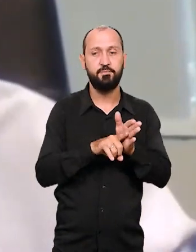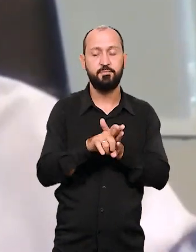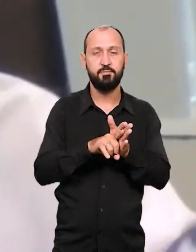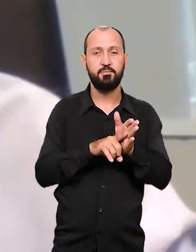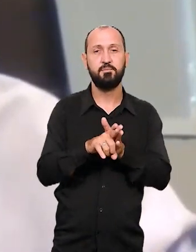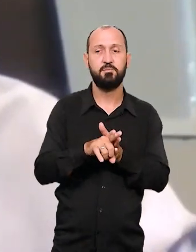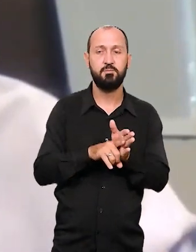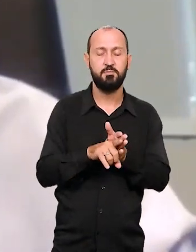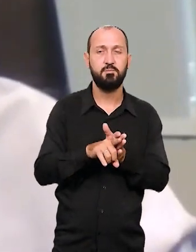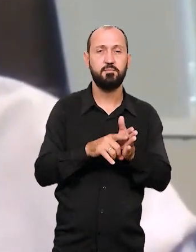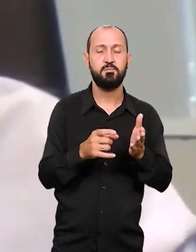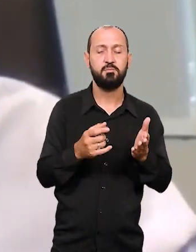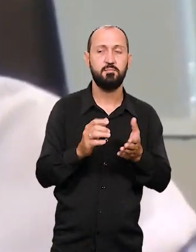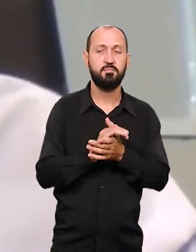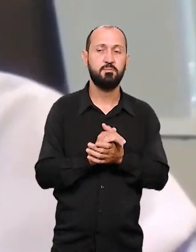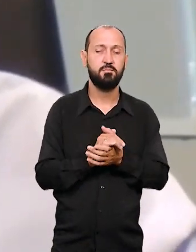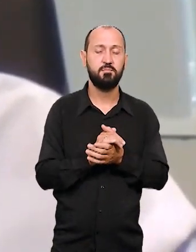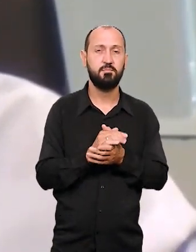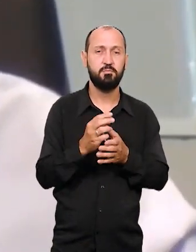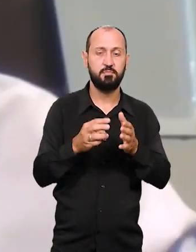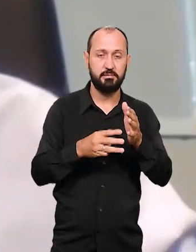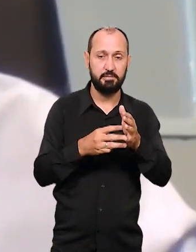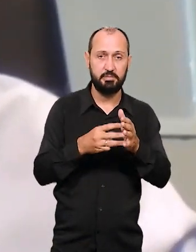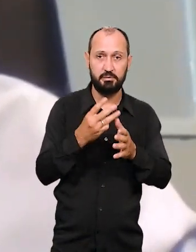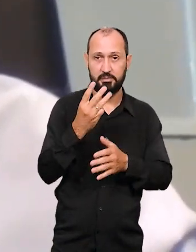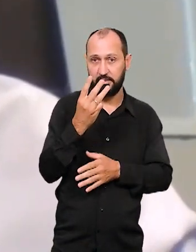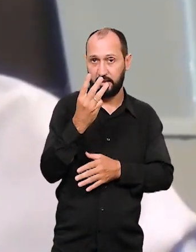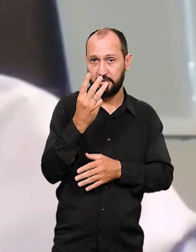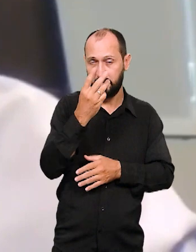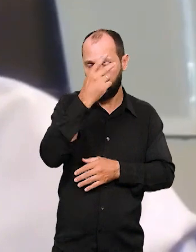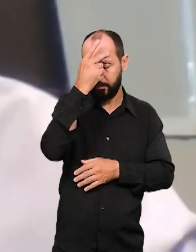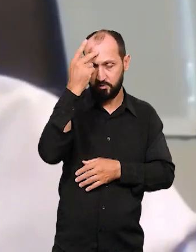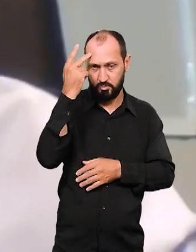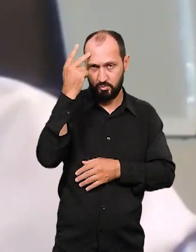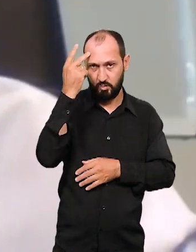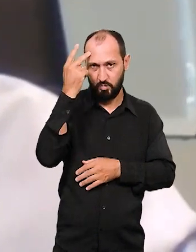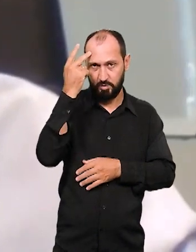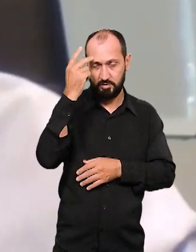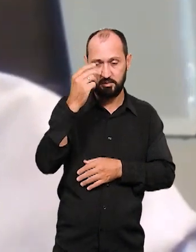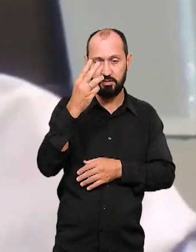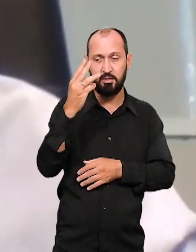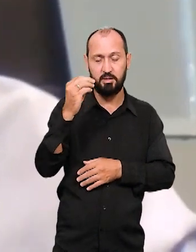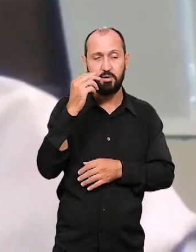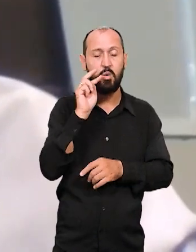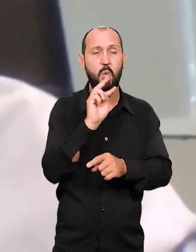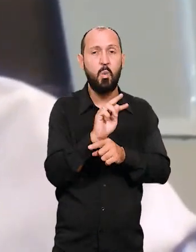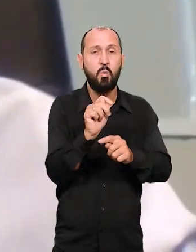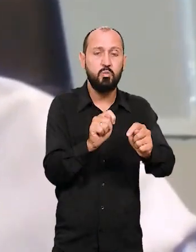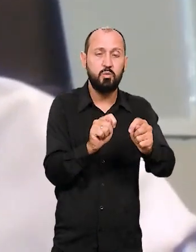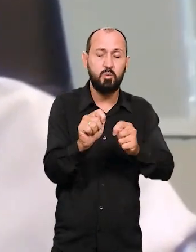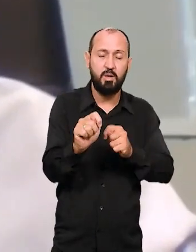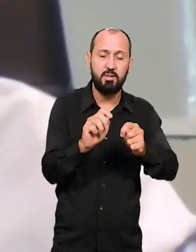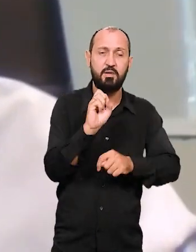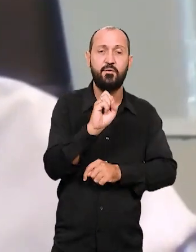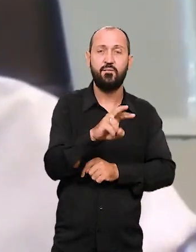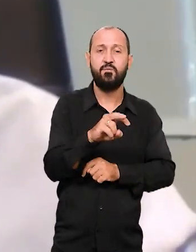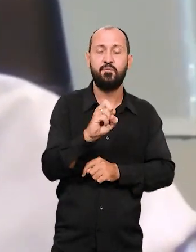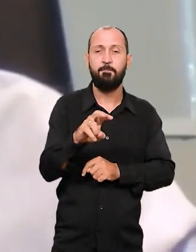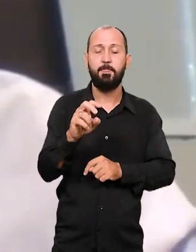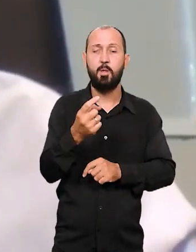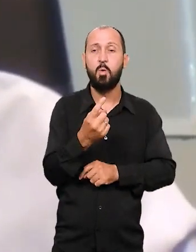ele, a gente conseguiu que 3 pessoas em 30 ficassem controlando a infecção pelo